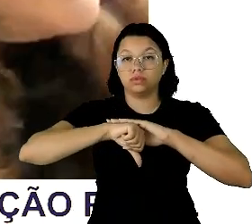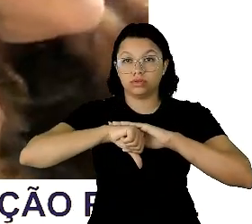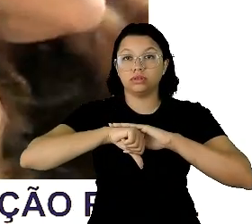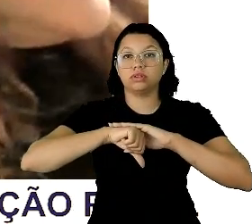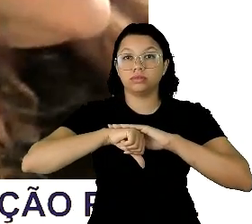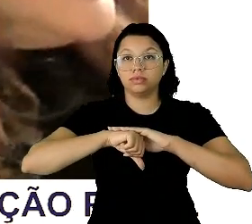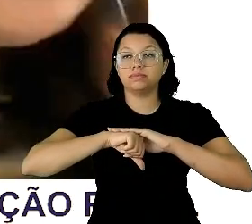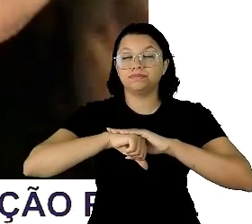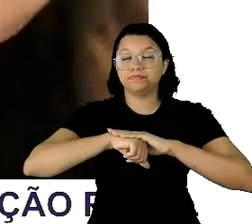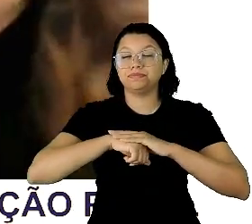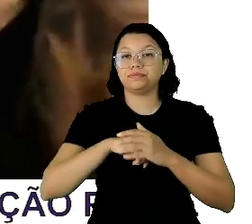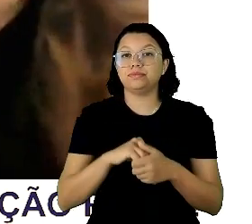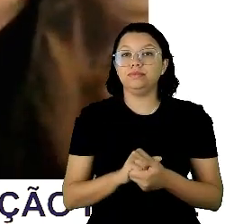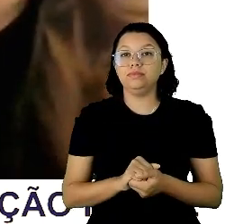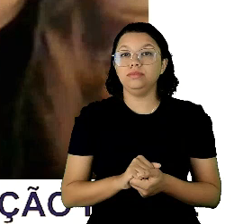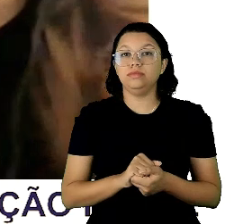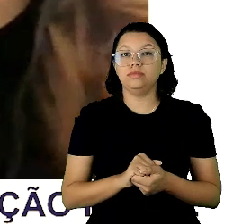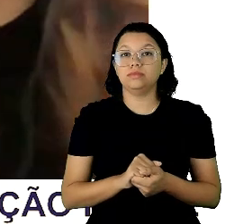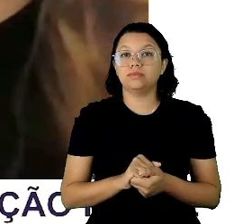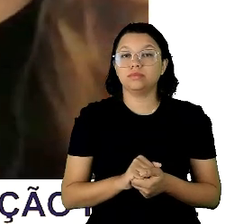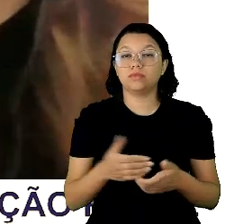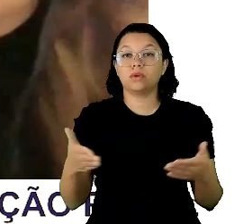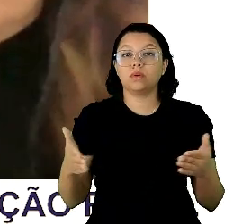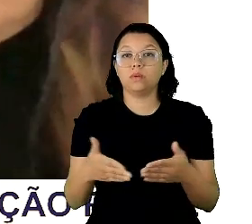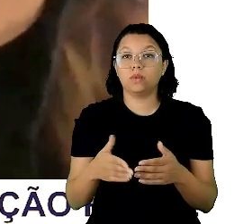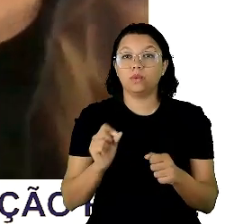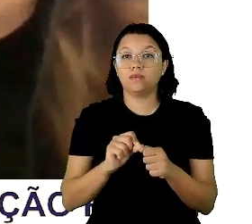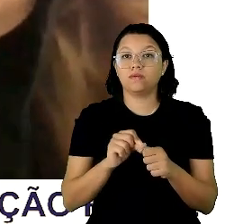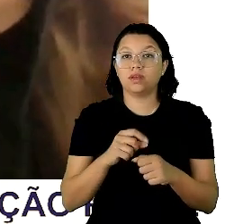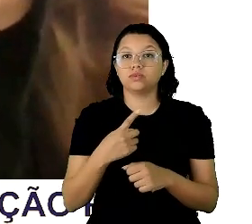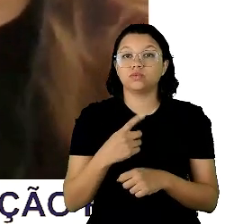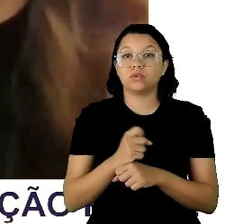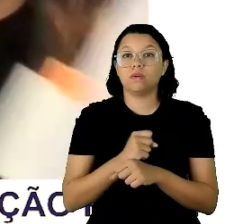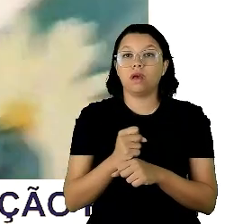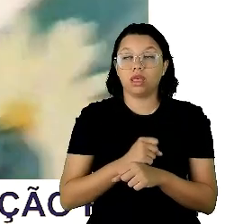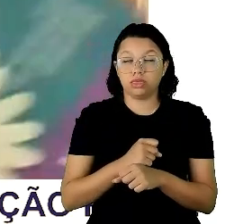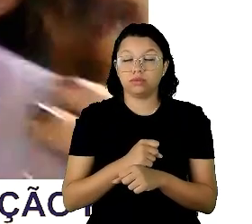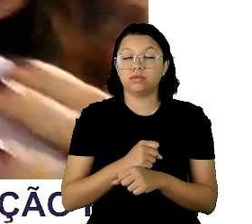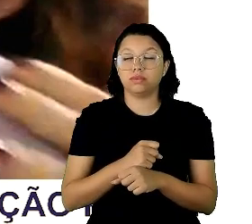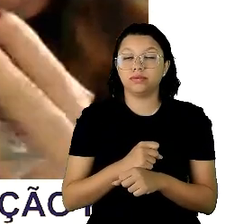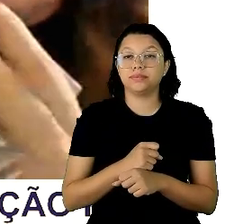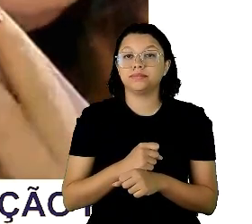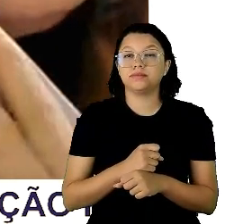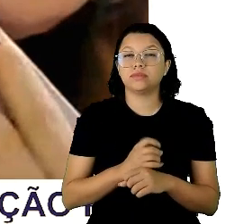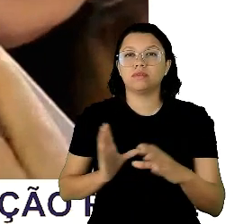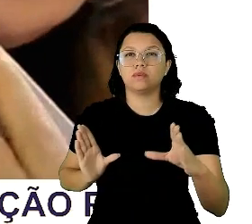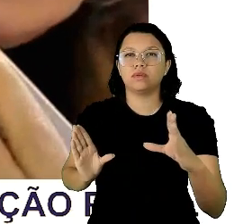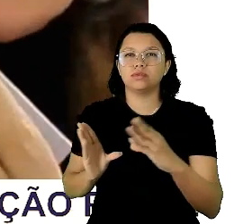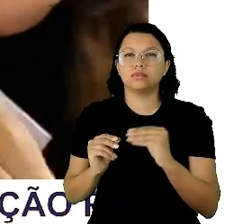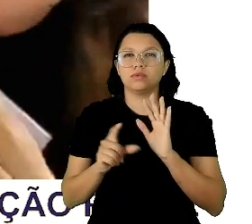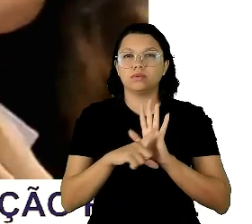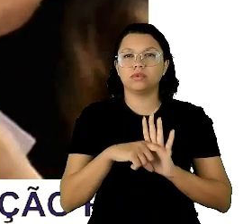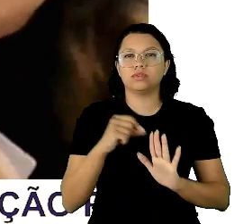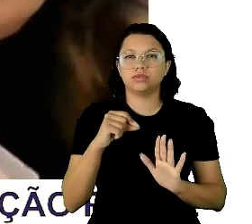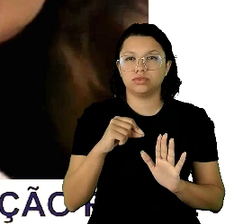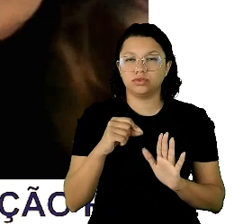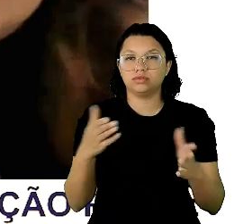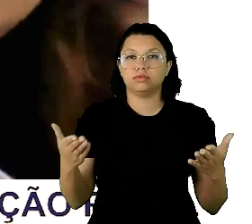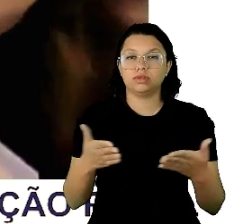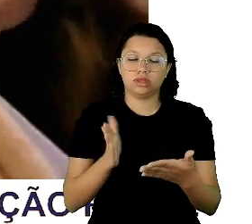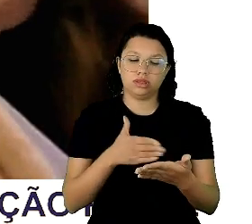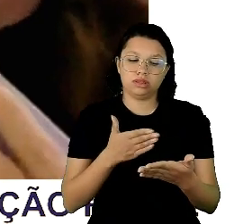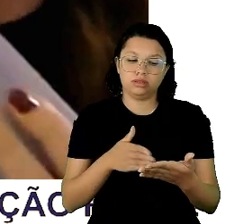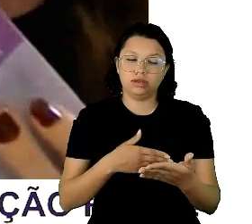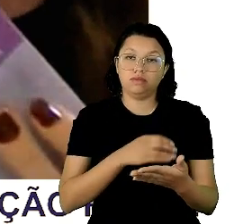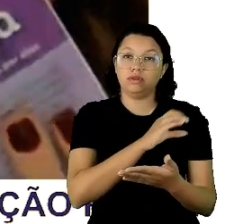anos, e eu vou resumir um pouco um artigo que tem um pouco longo, que foi desse livro aqui, que foi coordenado pela